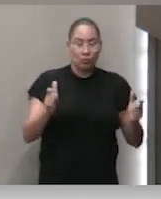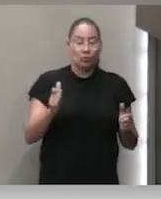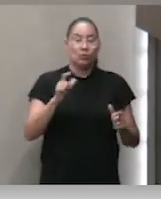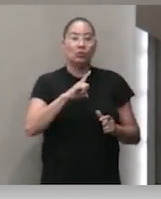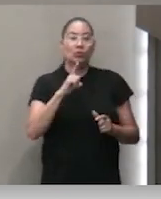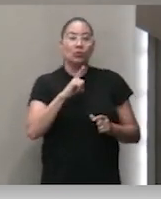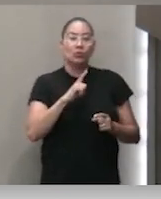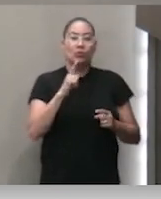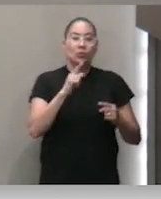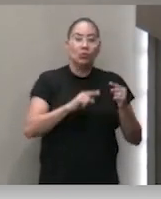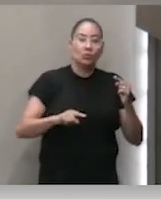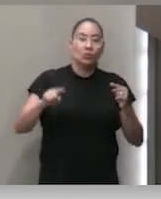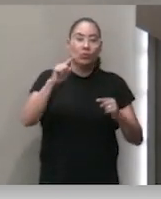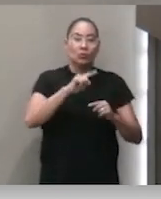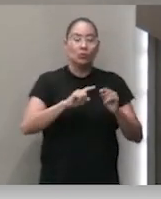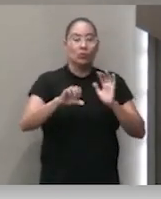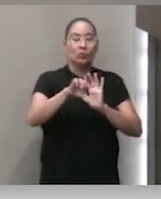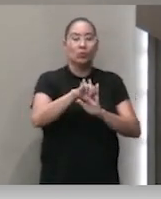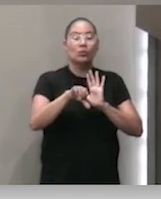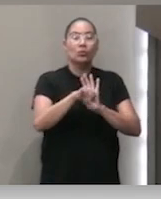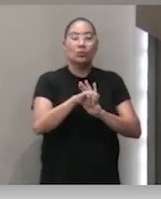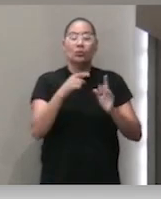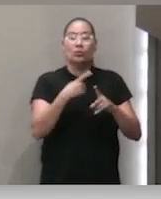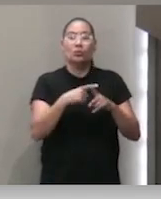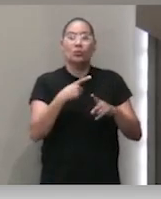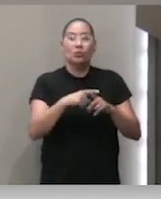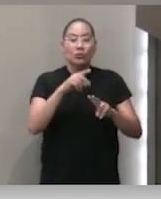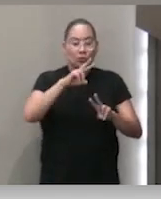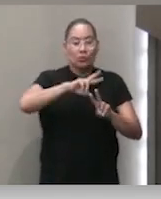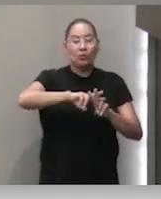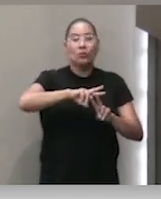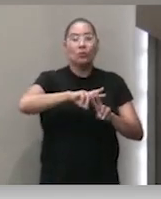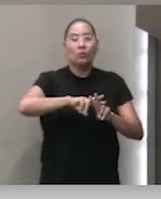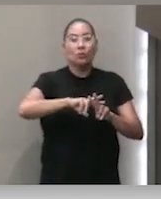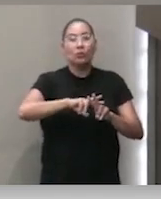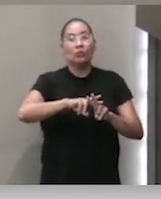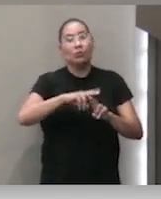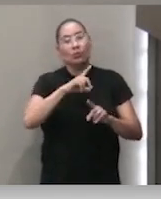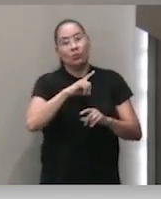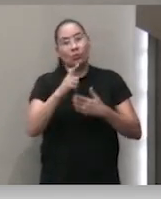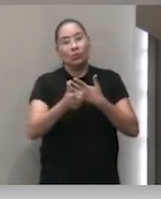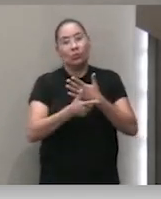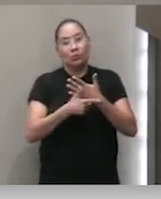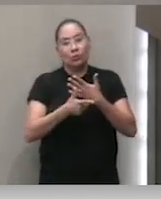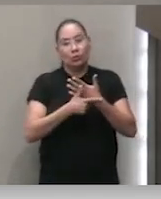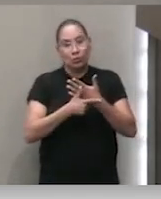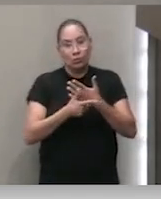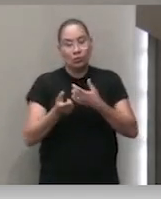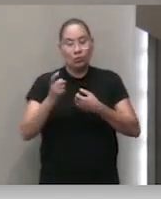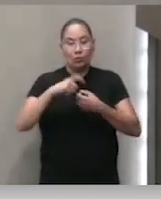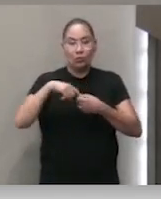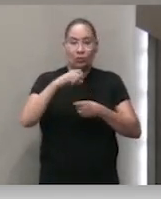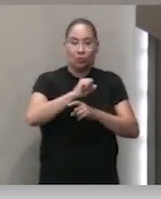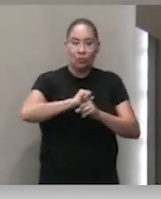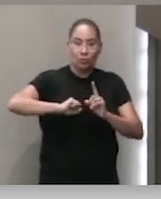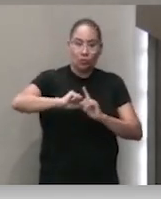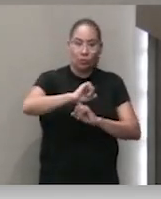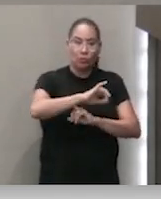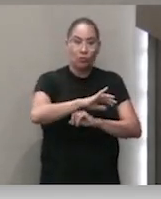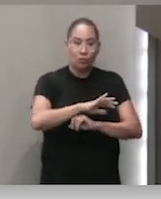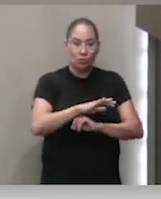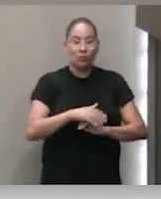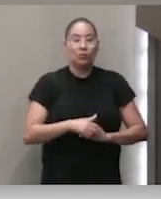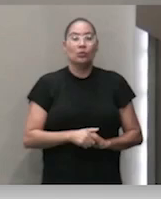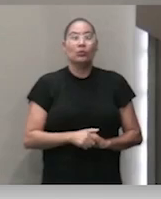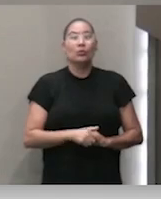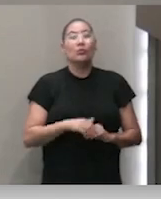naquele ciclo de crime vicioso. Porque a detenção, o presídio faz uma parte da ressocialização desse delinquente, desse marginal na